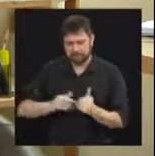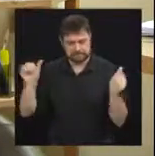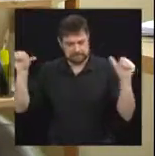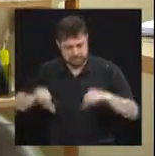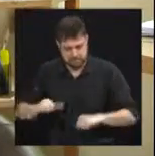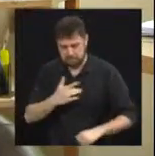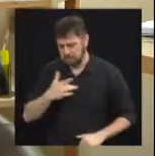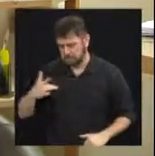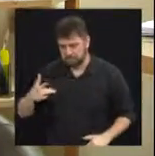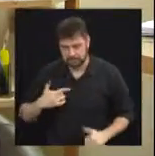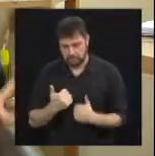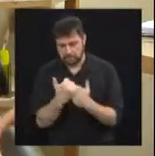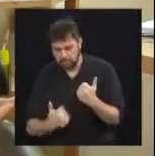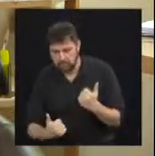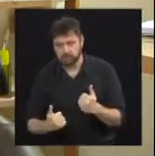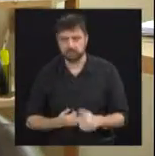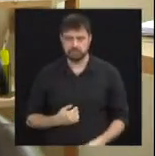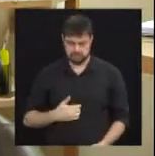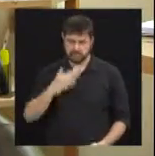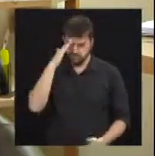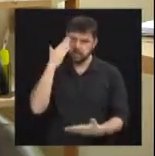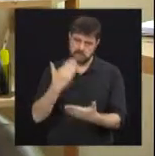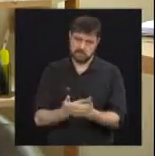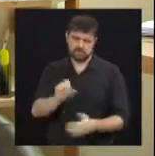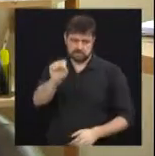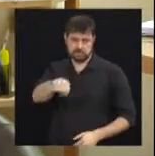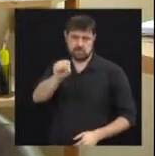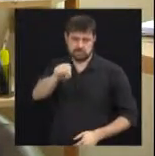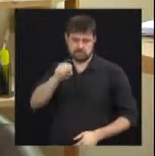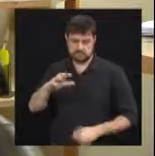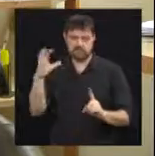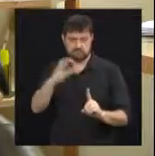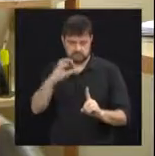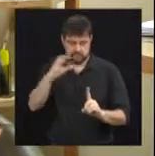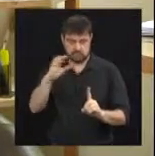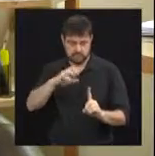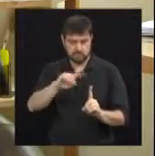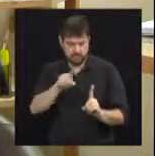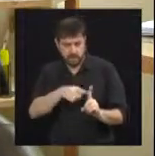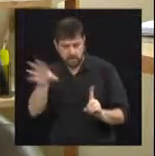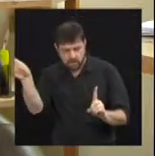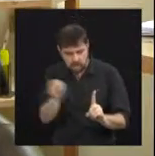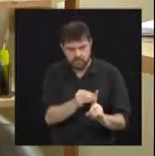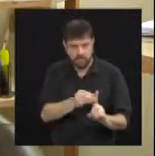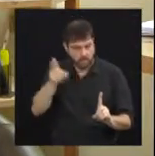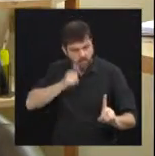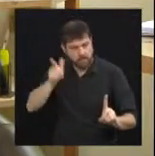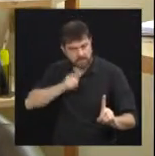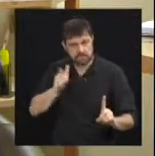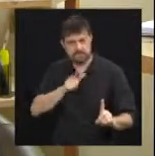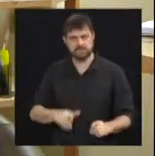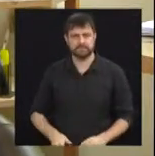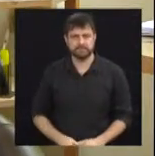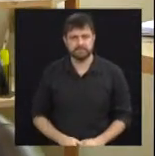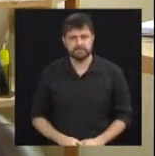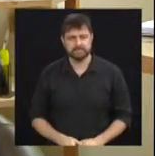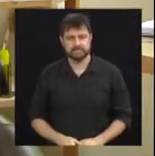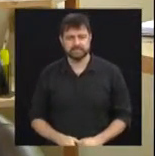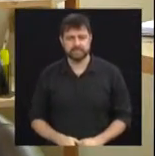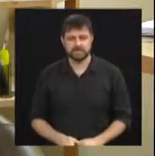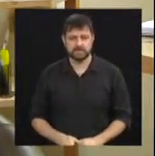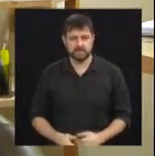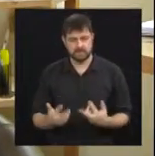prejudiciais à saúde de forma geral, com certeza são fatores que influenciam muito positivamente na chance de gravidez. Então,